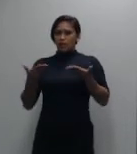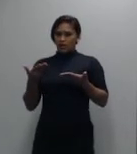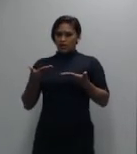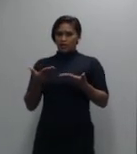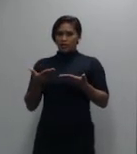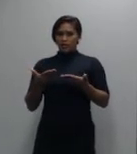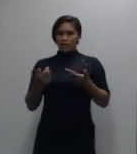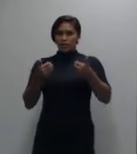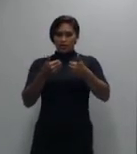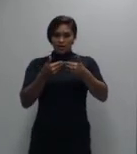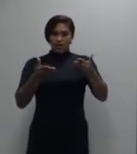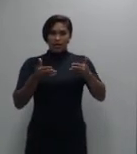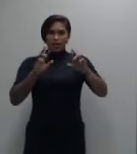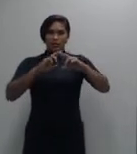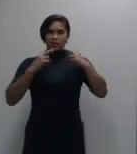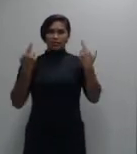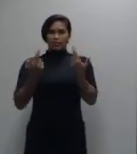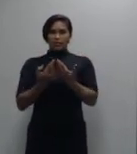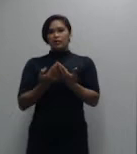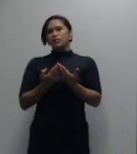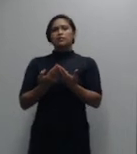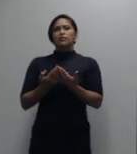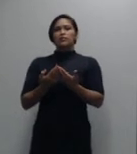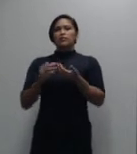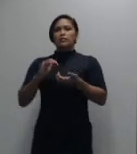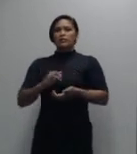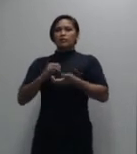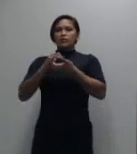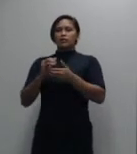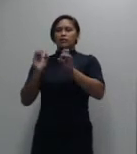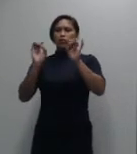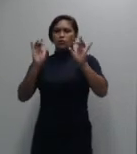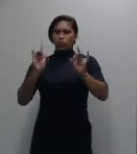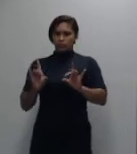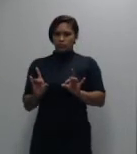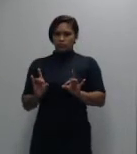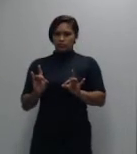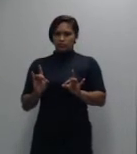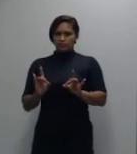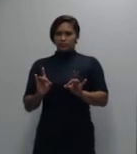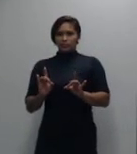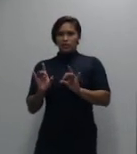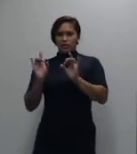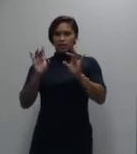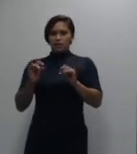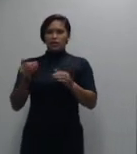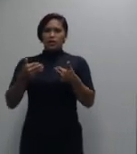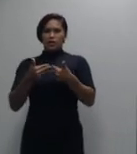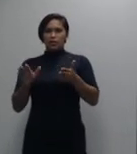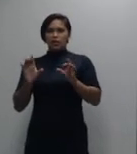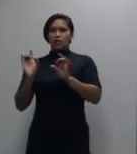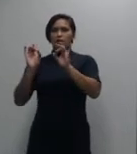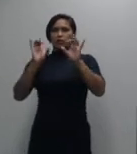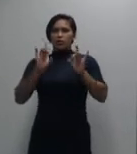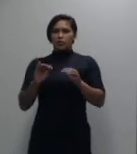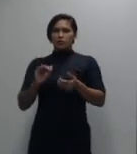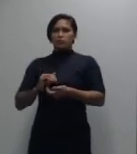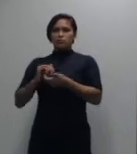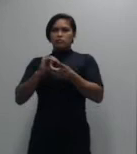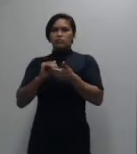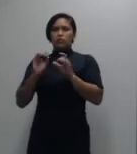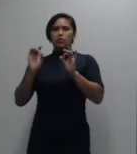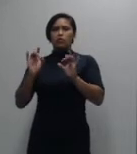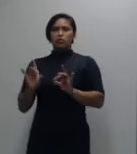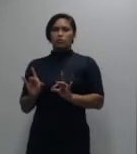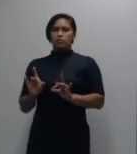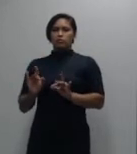e abertas a sessão da fortinbrás declaro aberta a sessão da corte